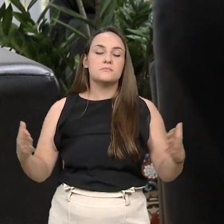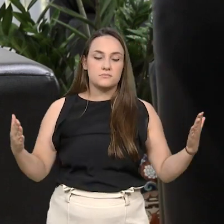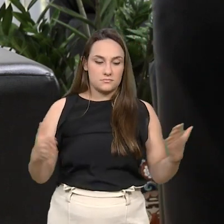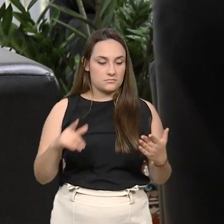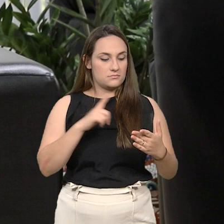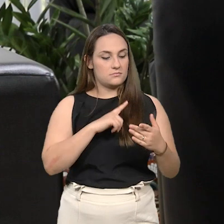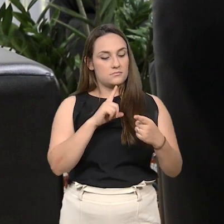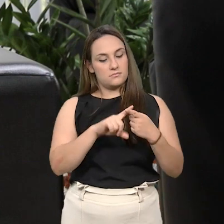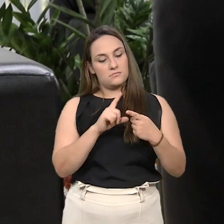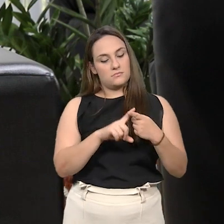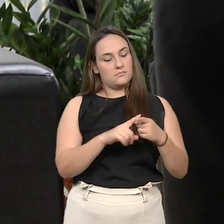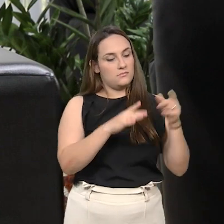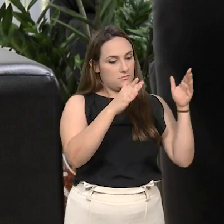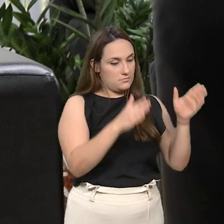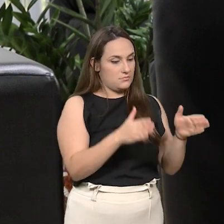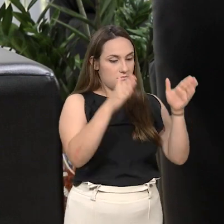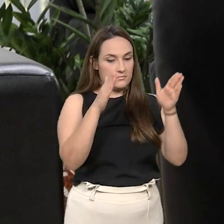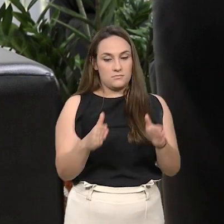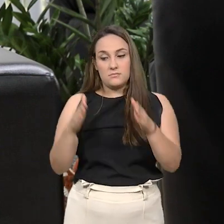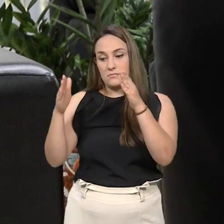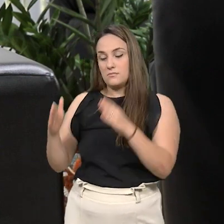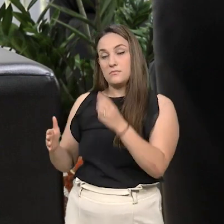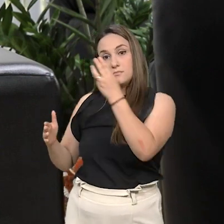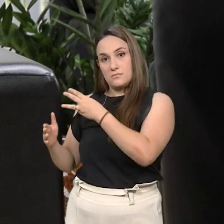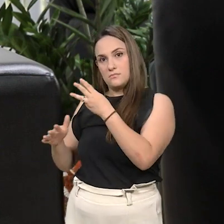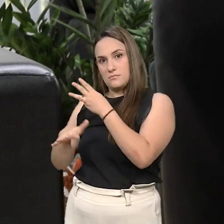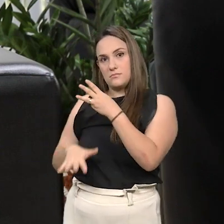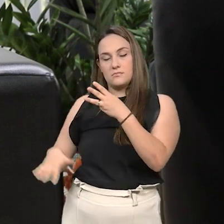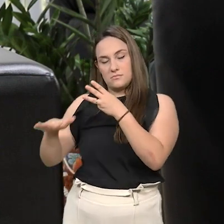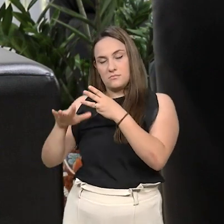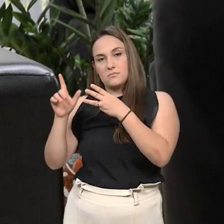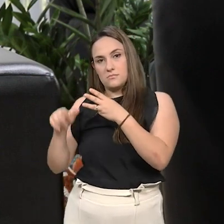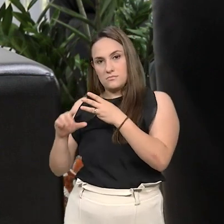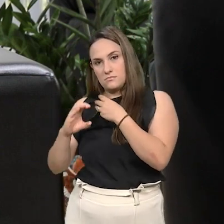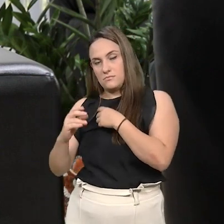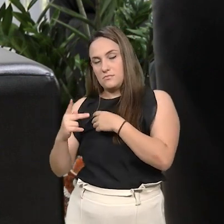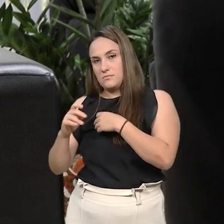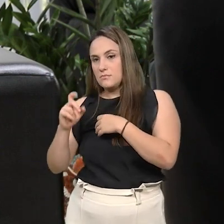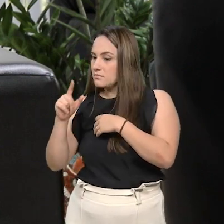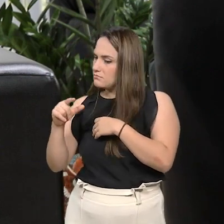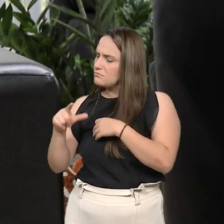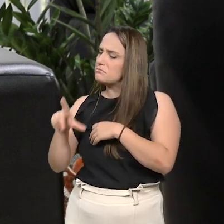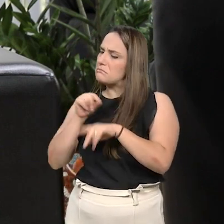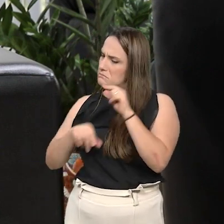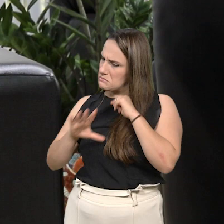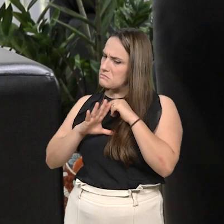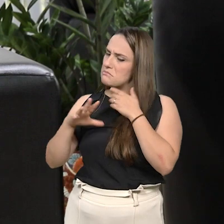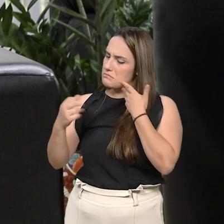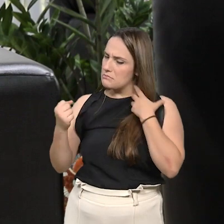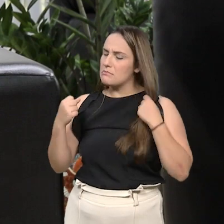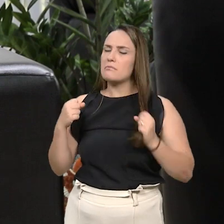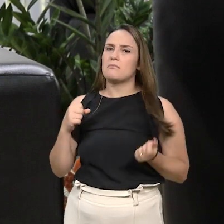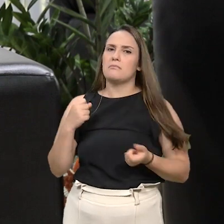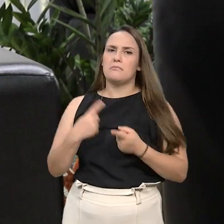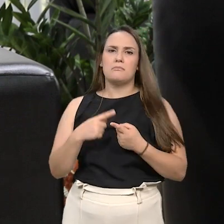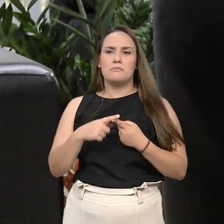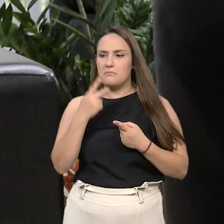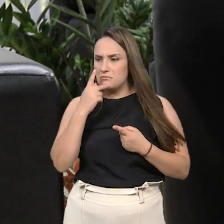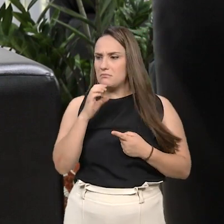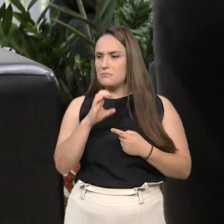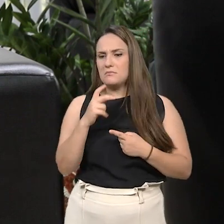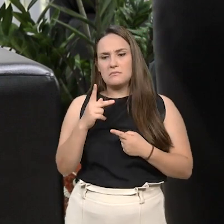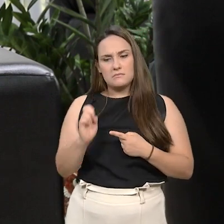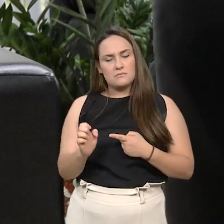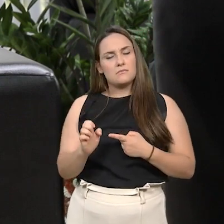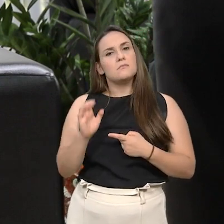fase da CPE. Qual é essa terceira fase? Uma nova decisão corajosa das administrações falou o seguinte, não, a CPE já está madura, então